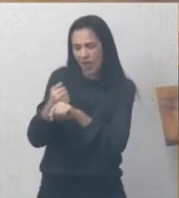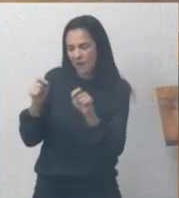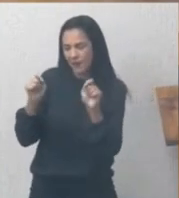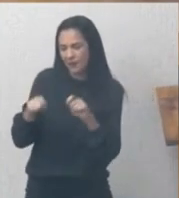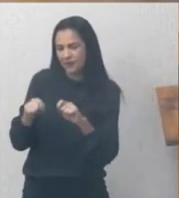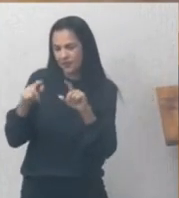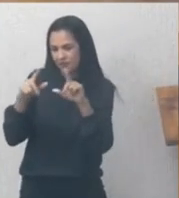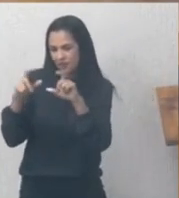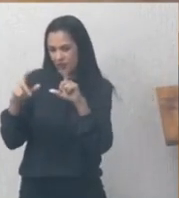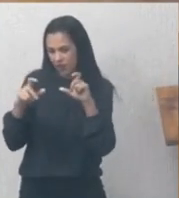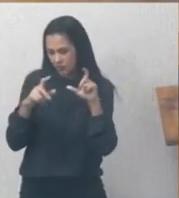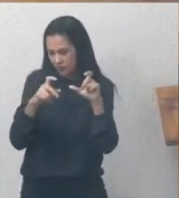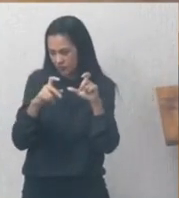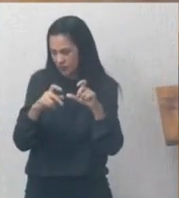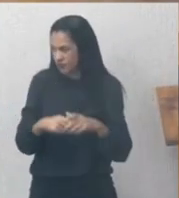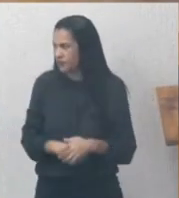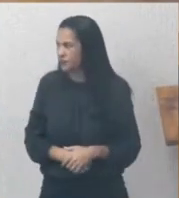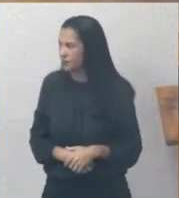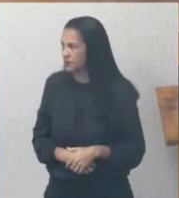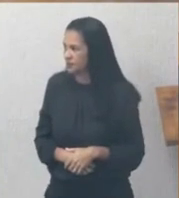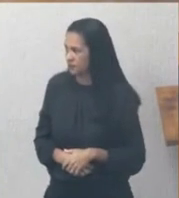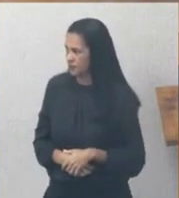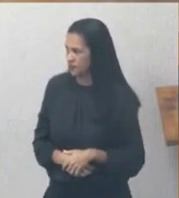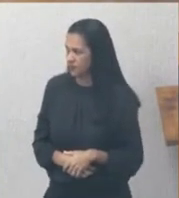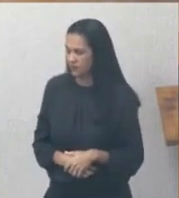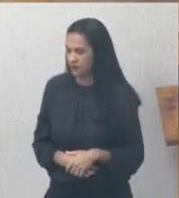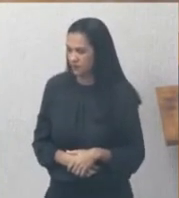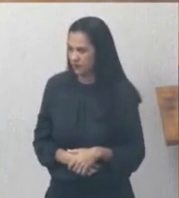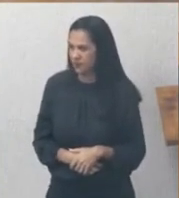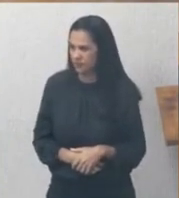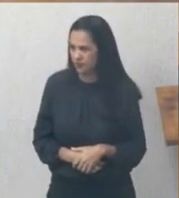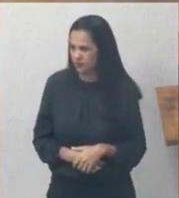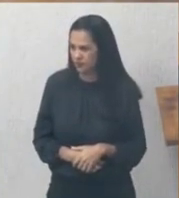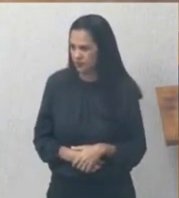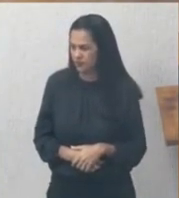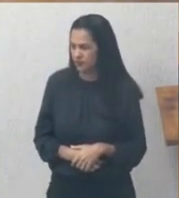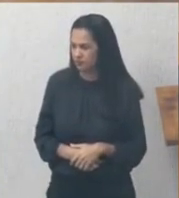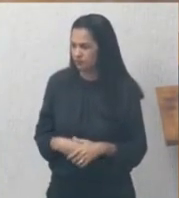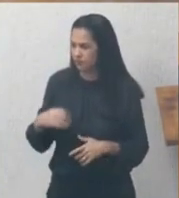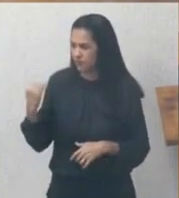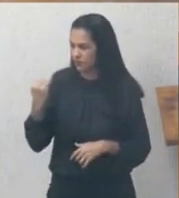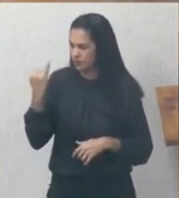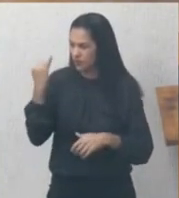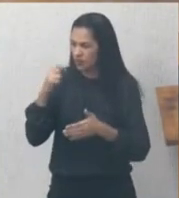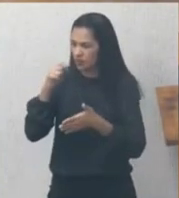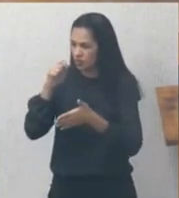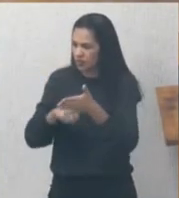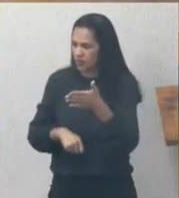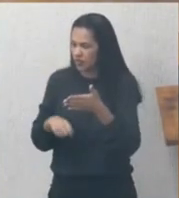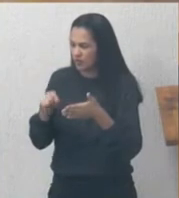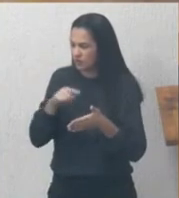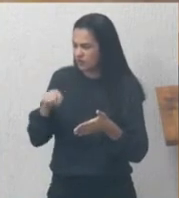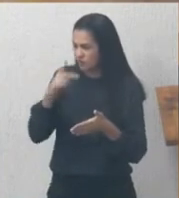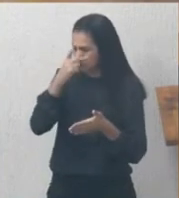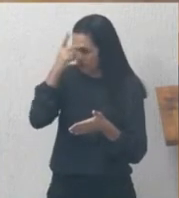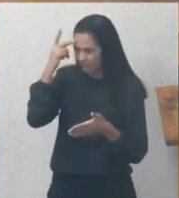vejo que como o Ricardo falou um trabalho de meios e não de finalizações que isso é importante a gente colocar num contrato pro cliente ter ciência disso porque ele acha que